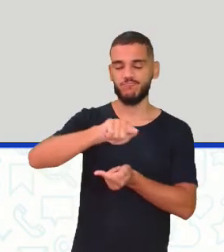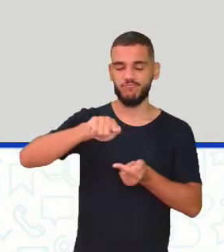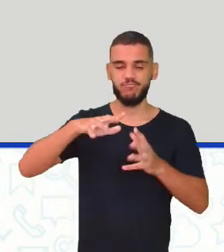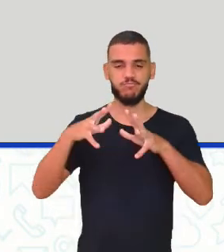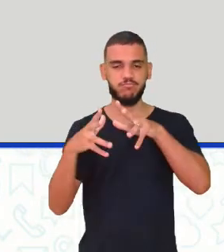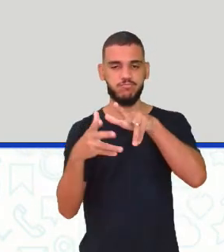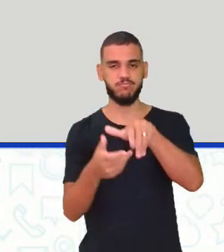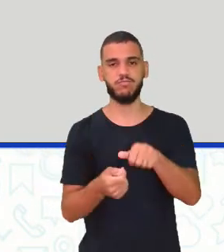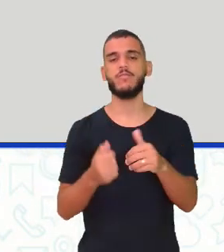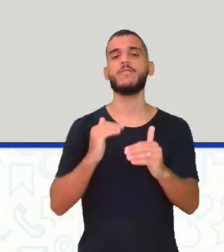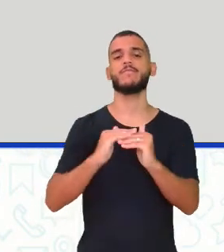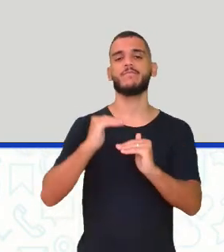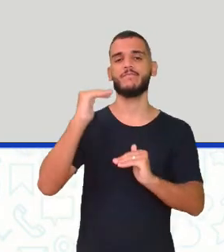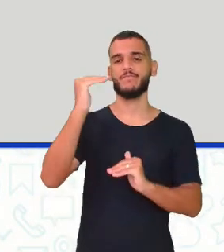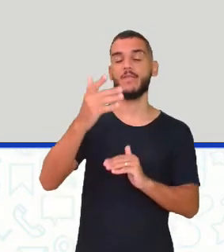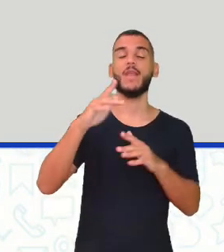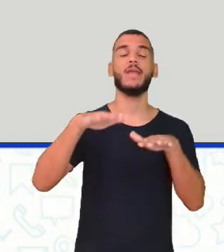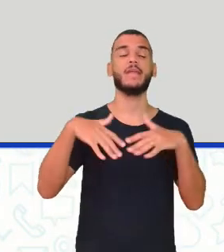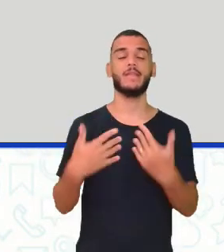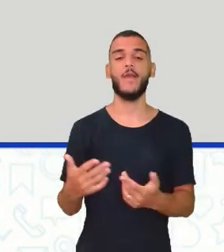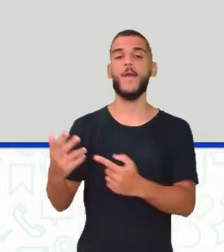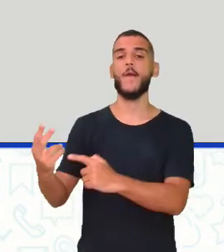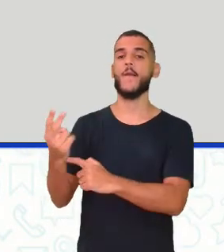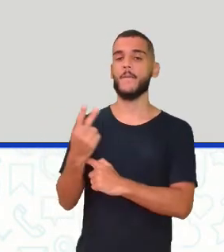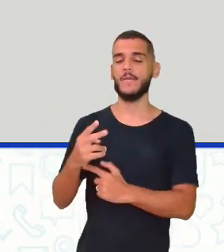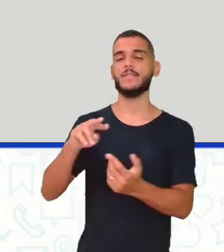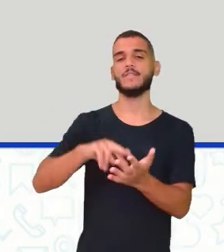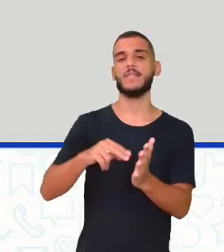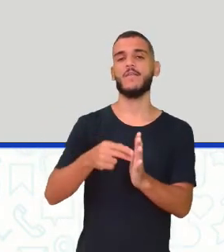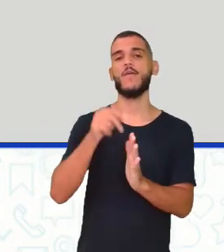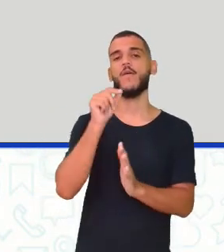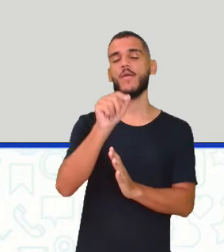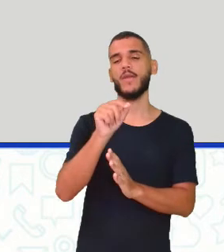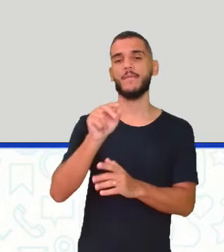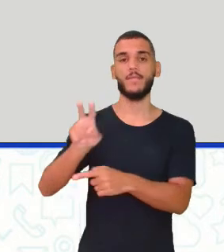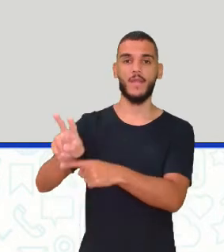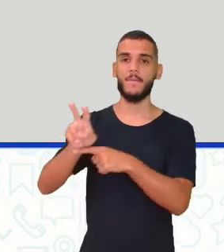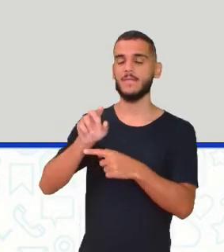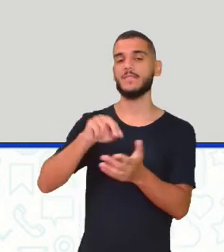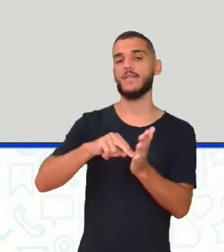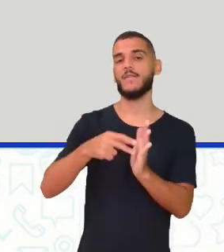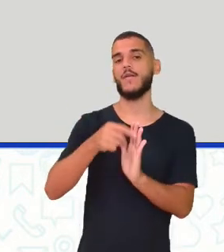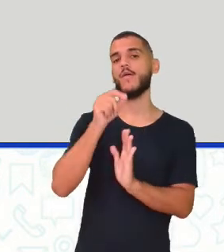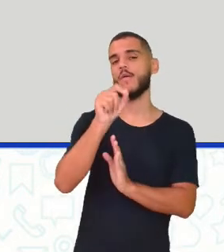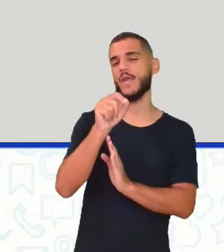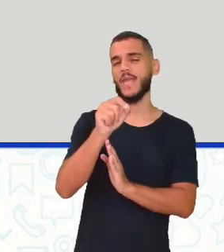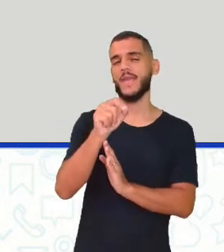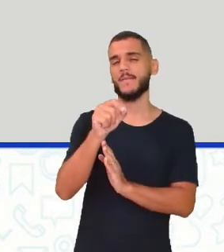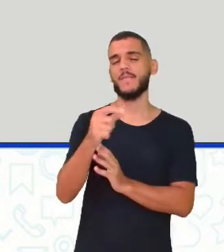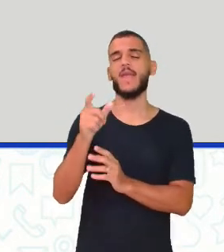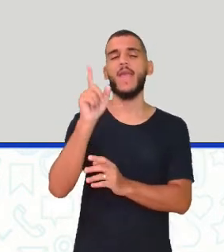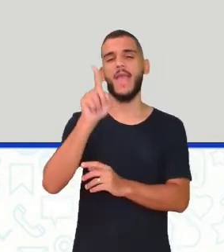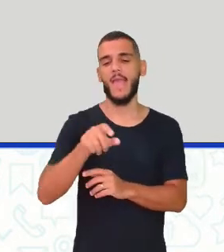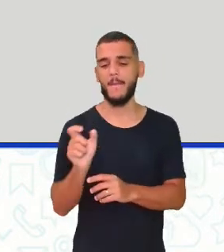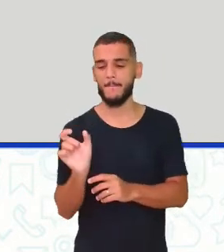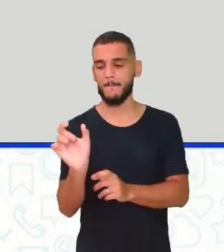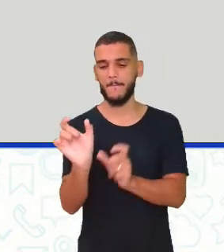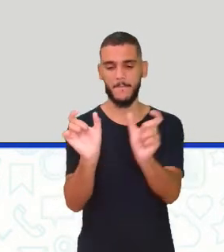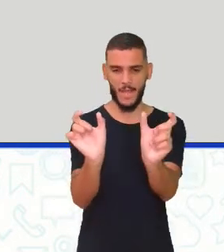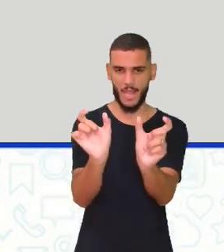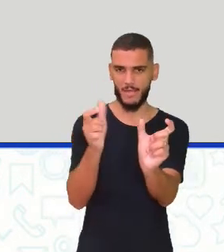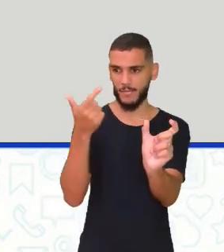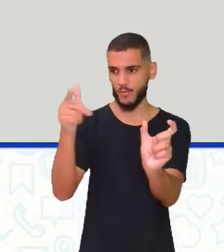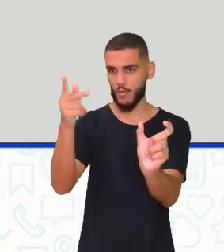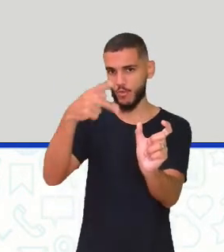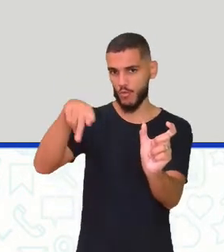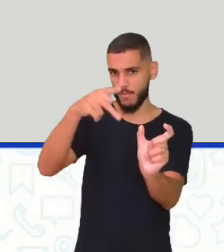está relacionado ao uso de termos estrangeiros que possuem equivalente na língua nativa,